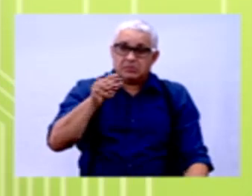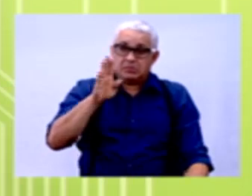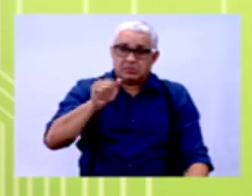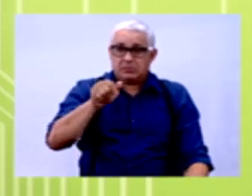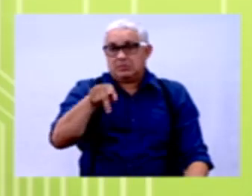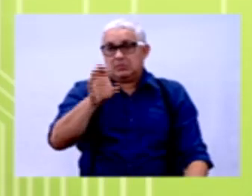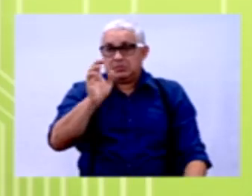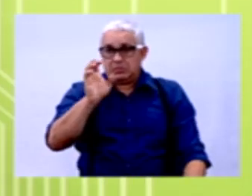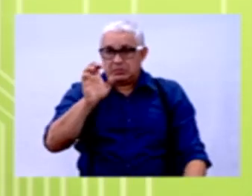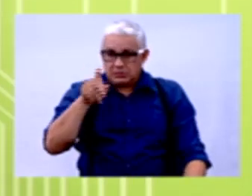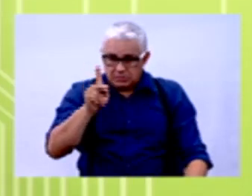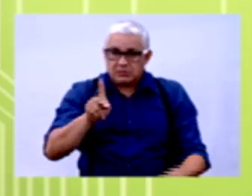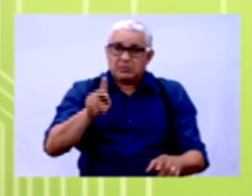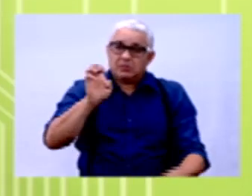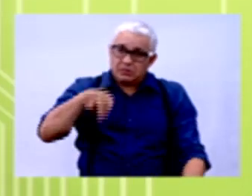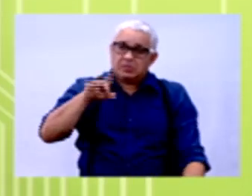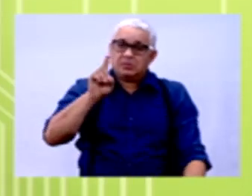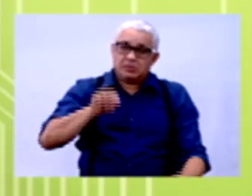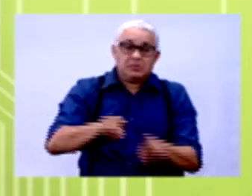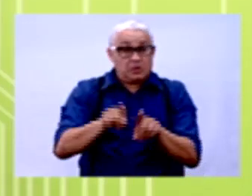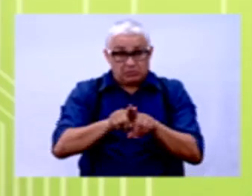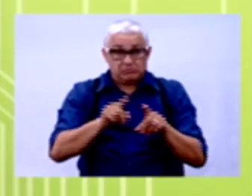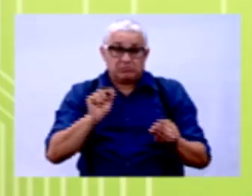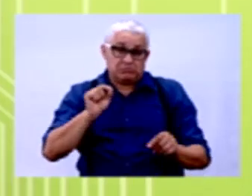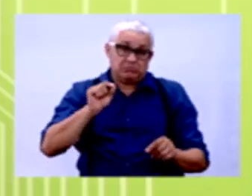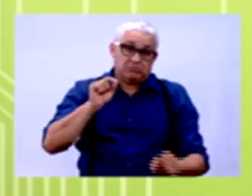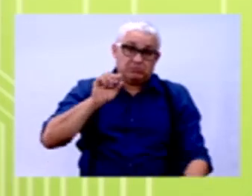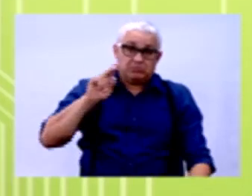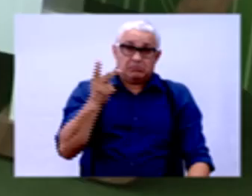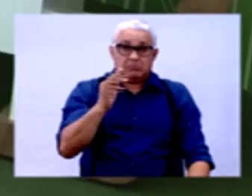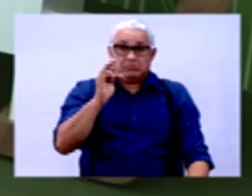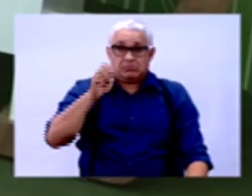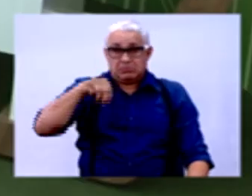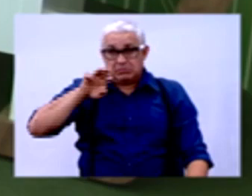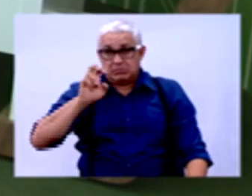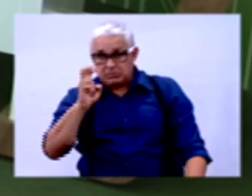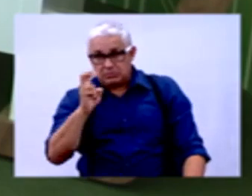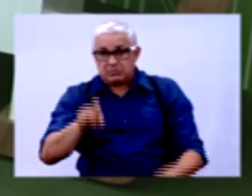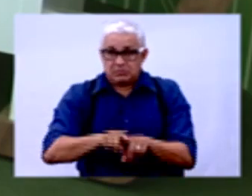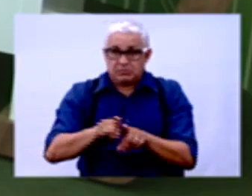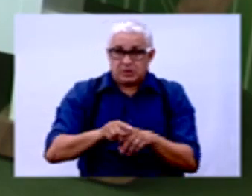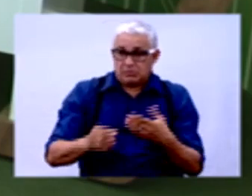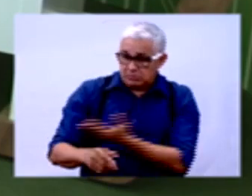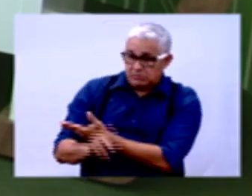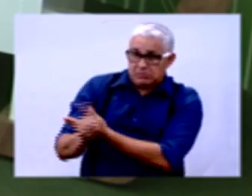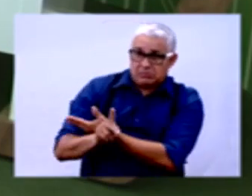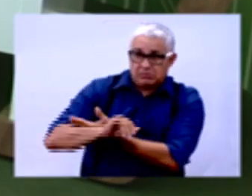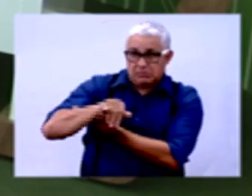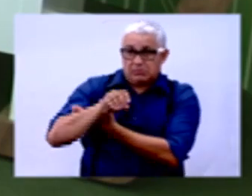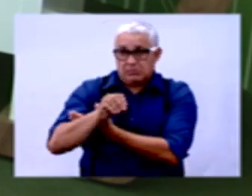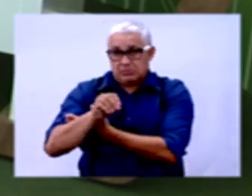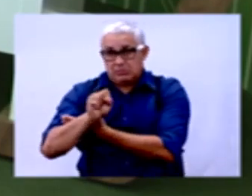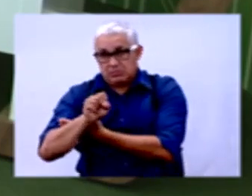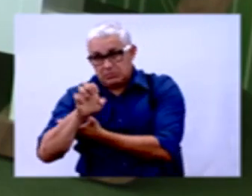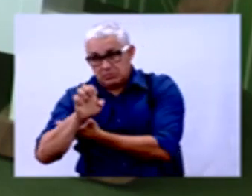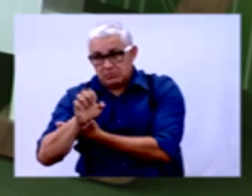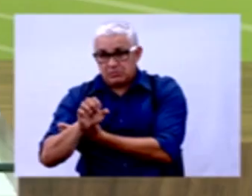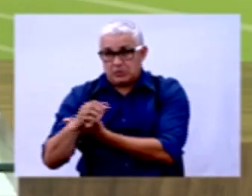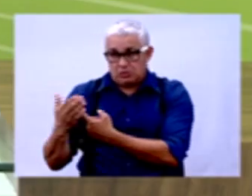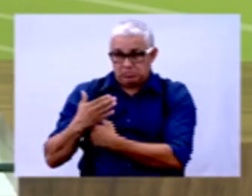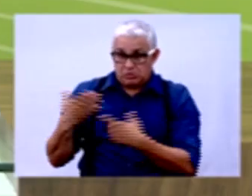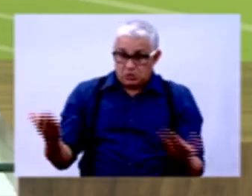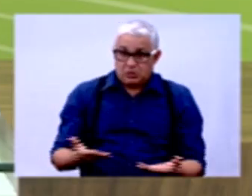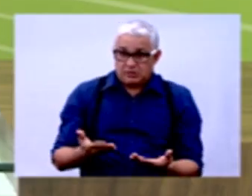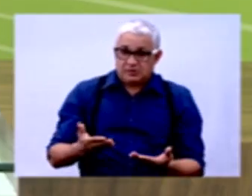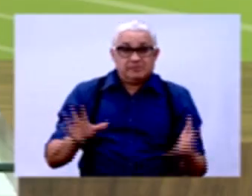ajudar para a gente trabalhar nessas questões. Estamos aqui com o professor José Márcio, que vai nos ajudar hoje. Olá